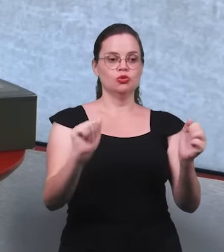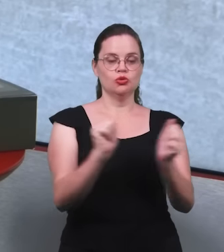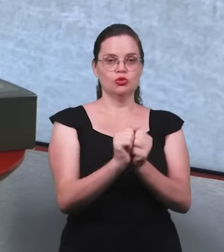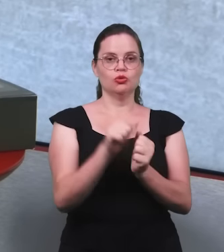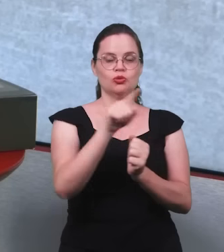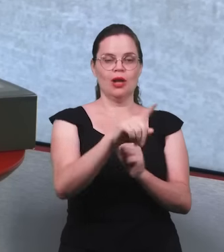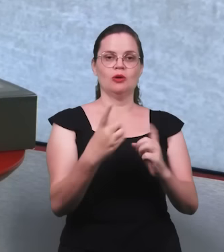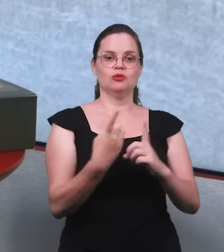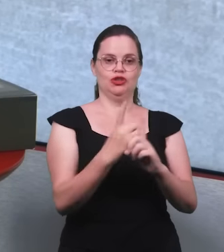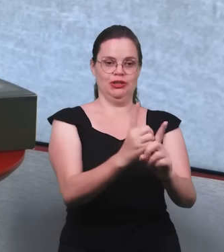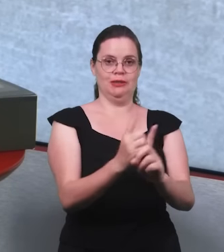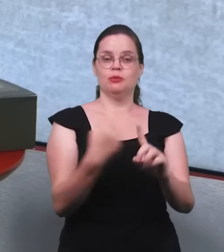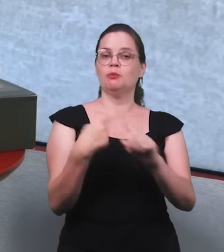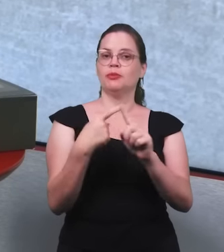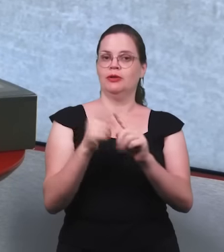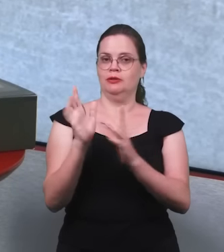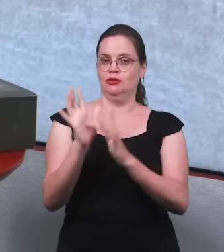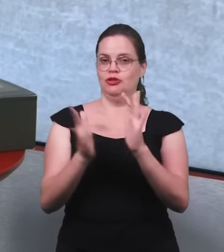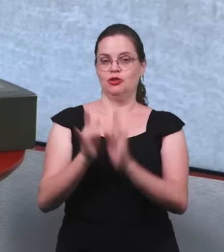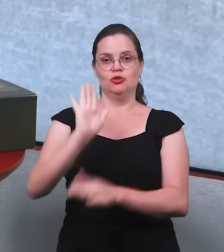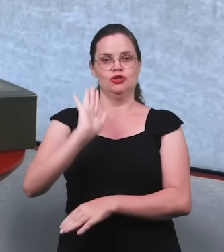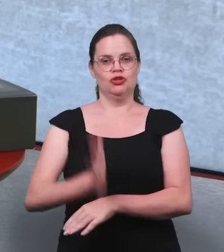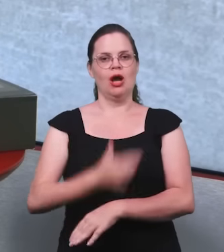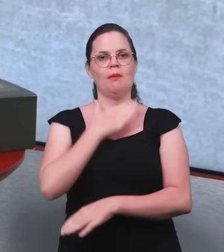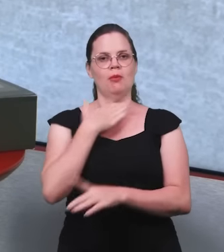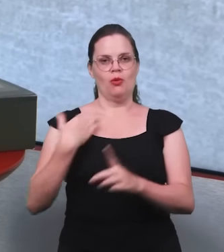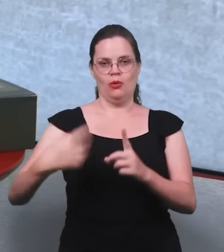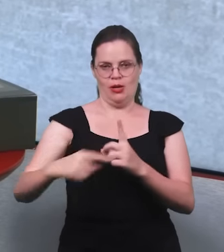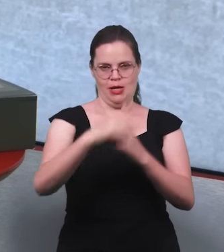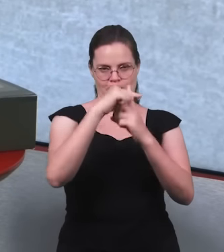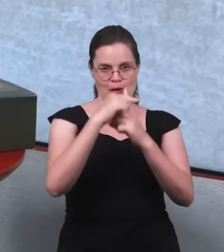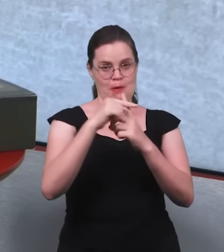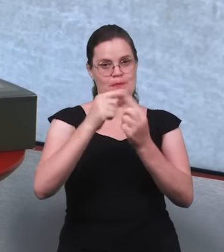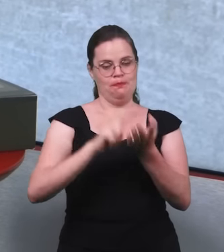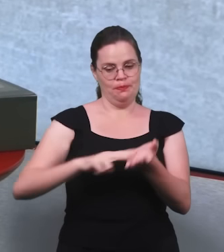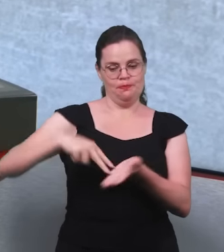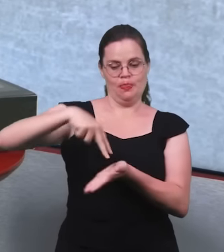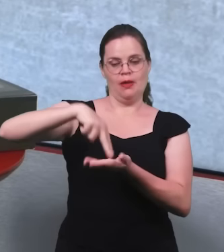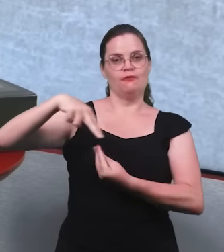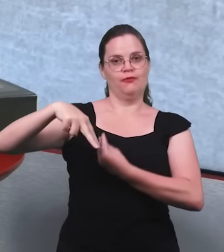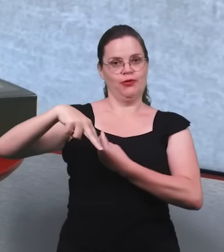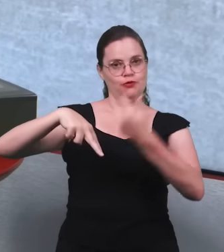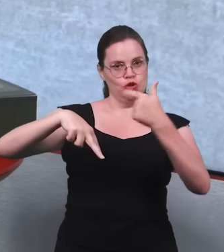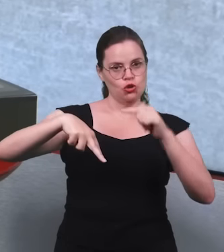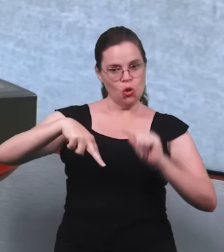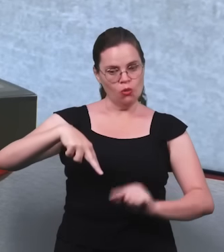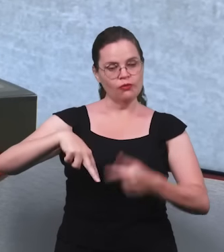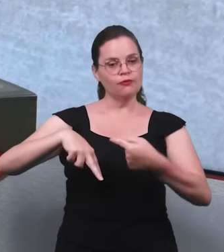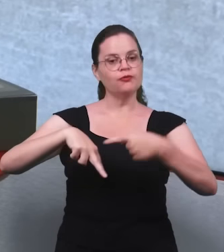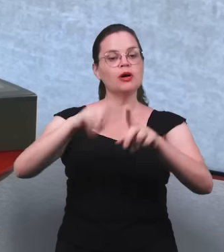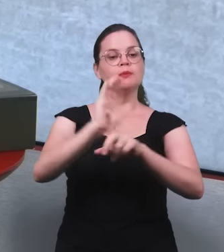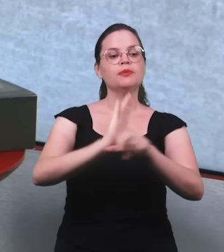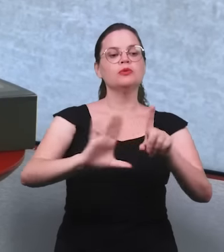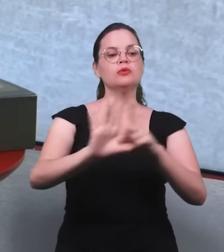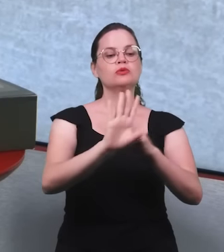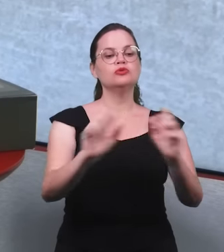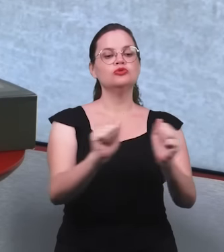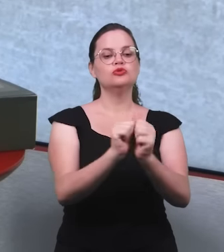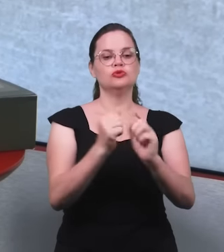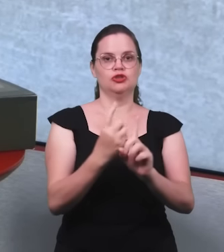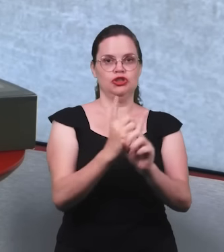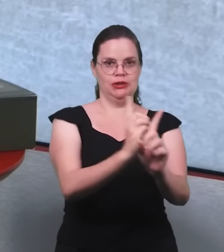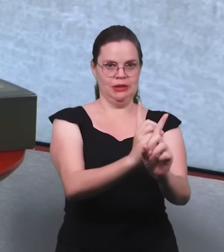Jesus. Este relato está no Evangelho de João, no capítulo 24, onde ali ele nos fala de que